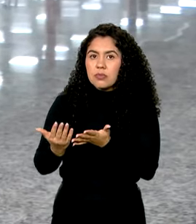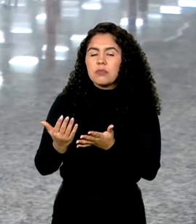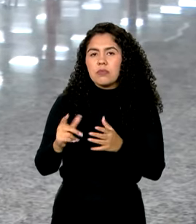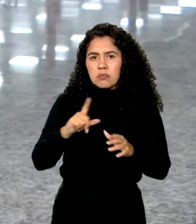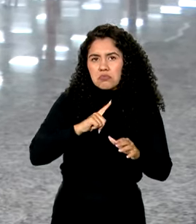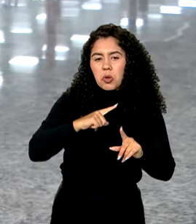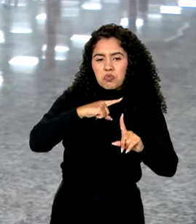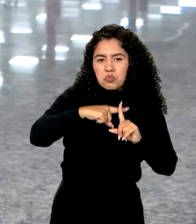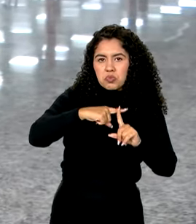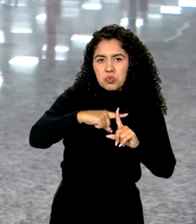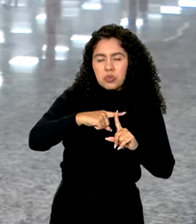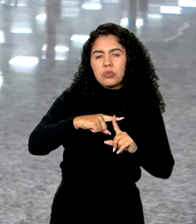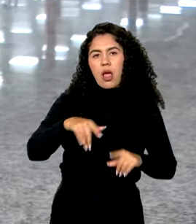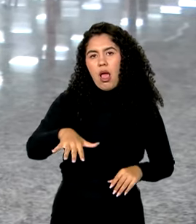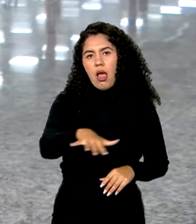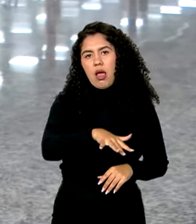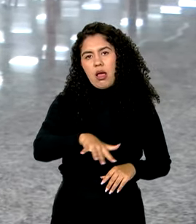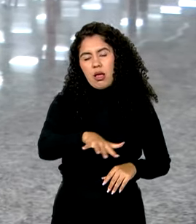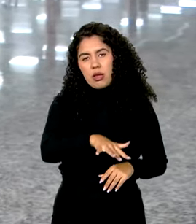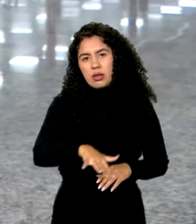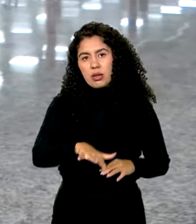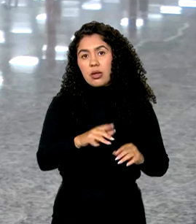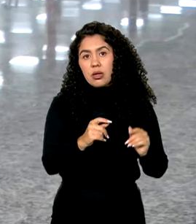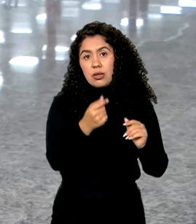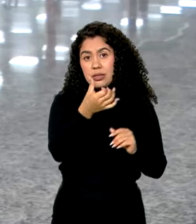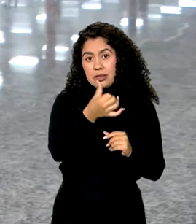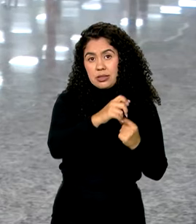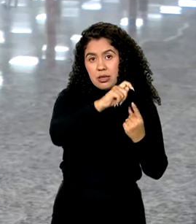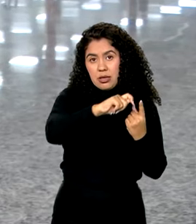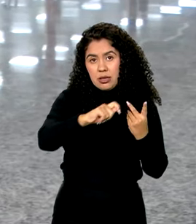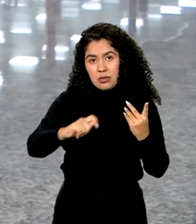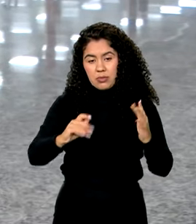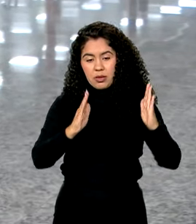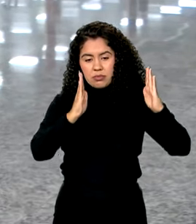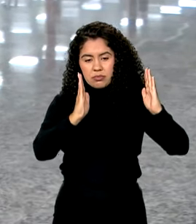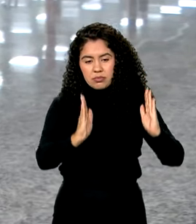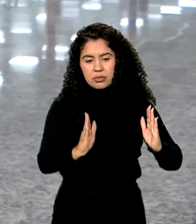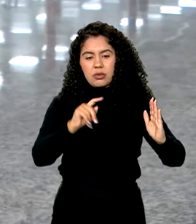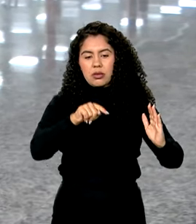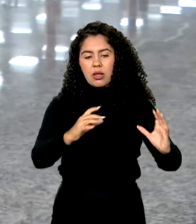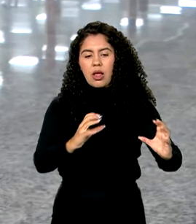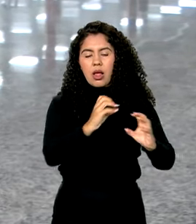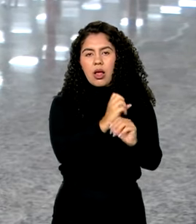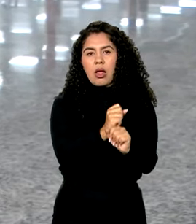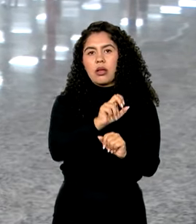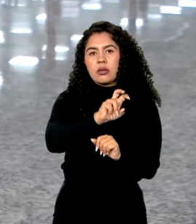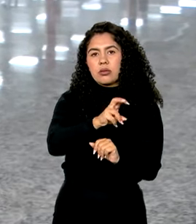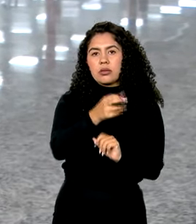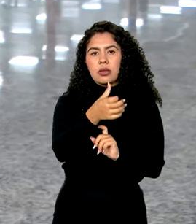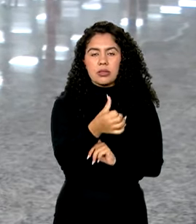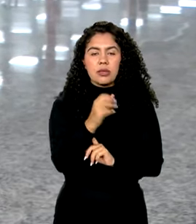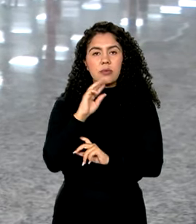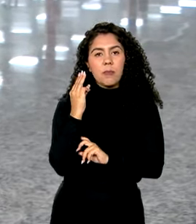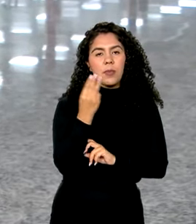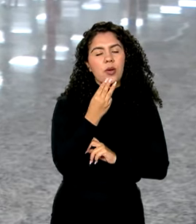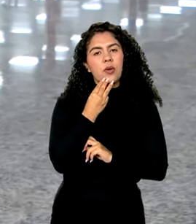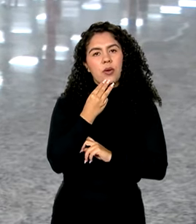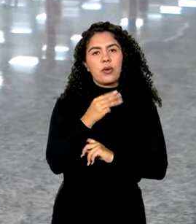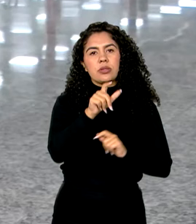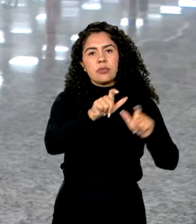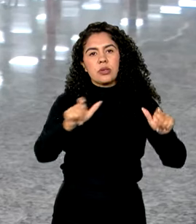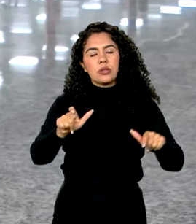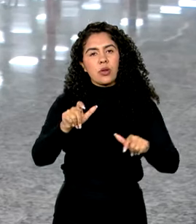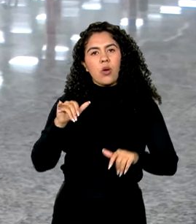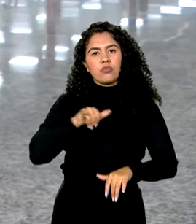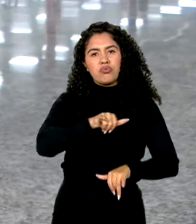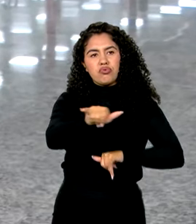positivos para o setor. Só no primeiro semestre deste ano, mais de 56 milhões de passageiros movimentaram-se